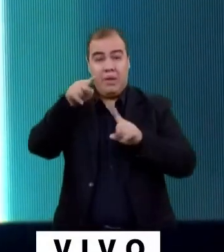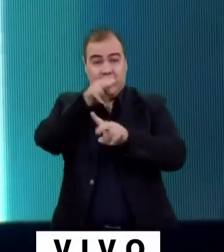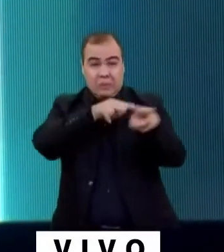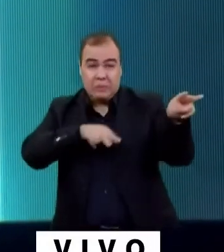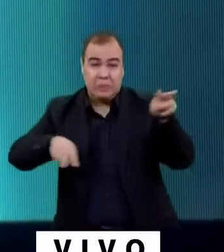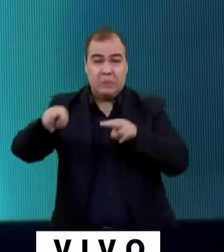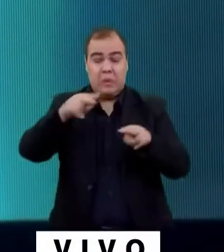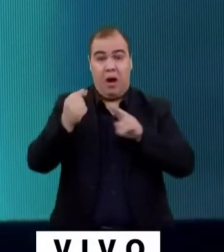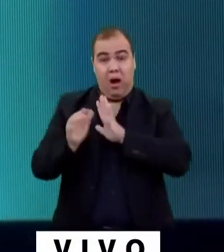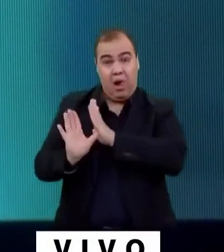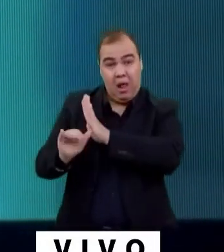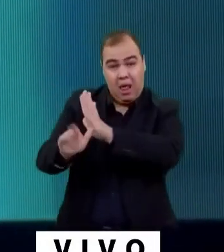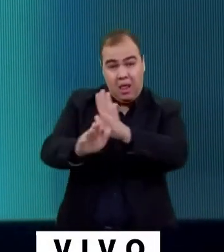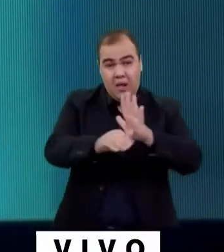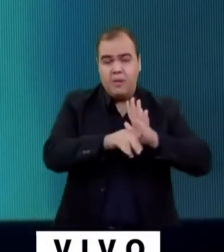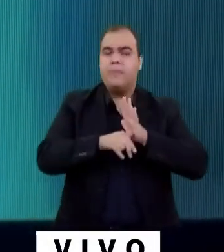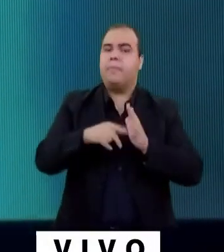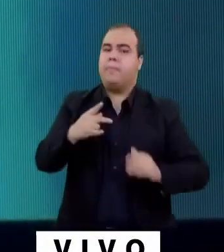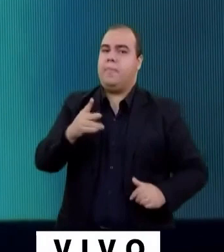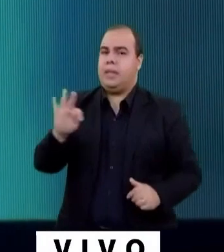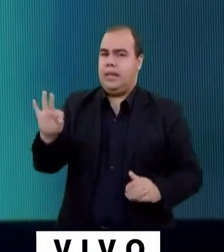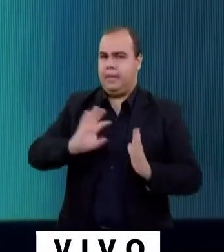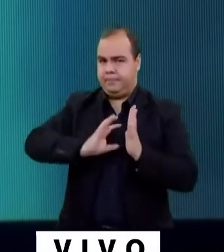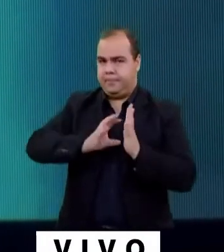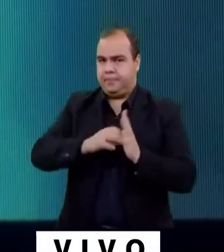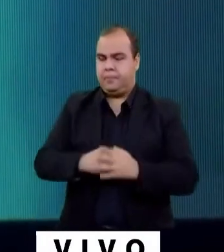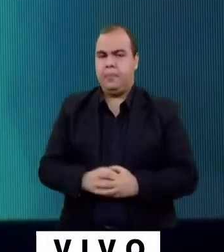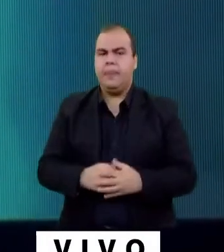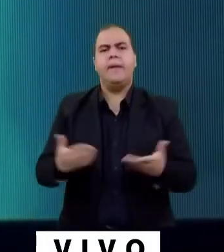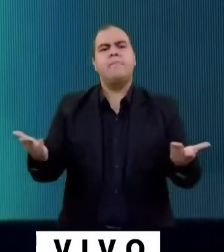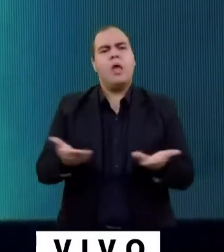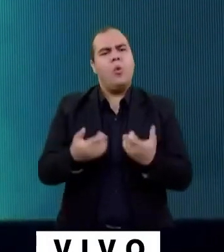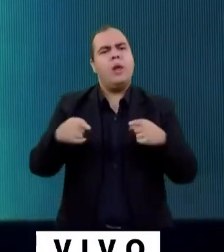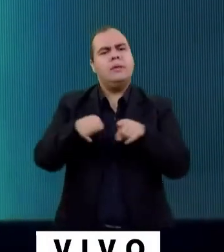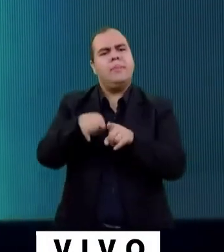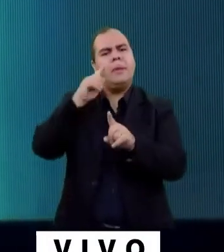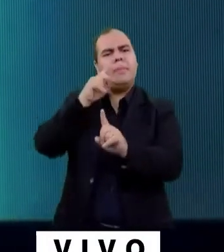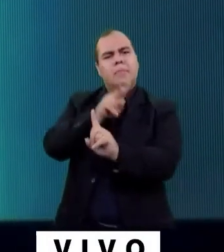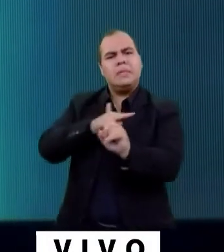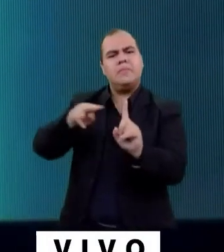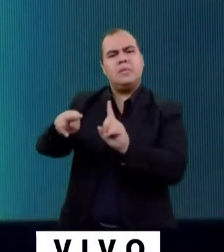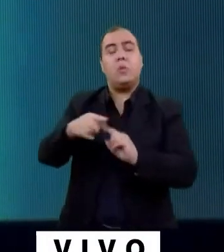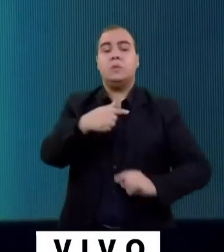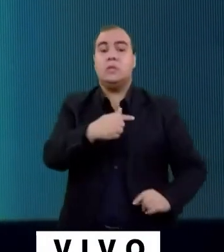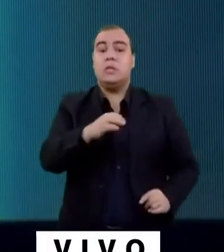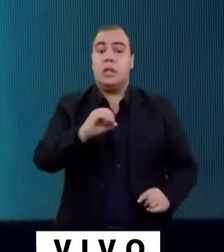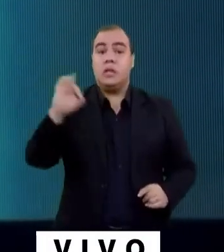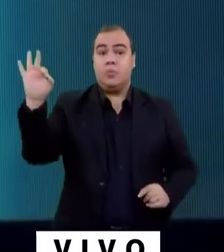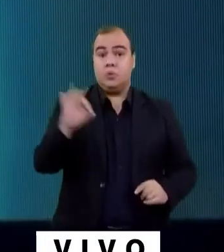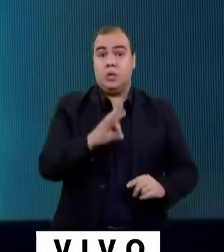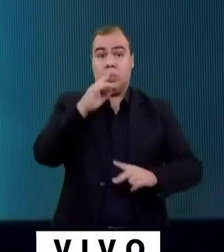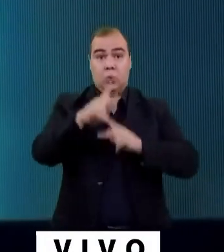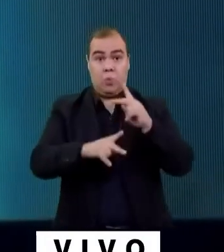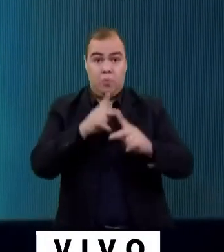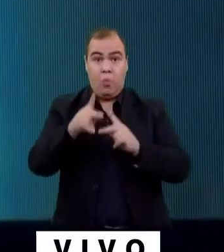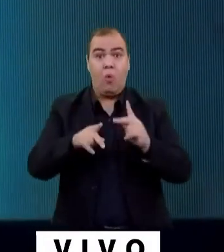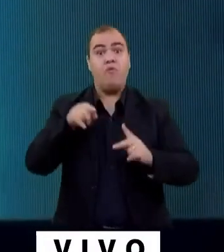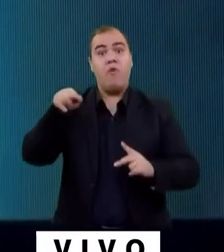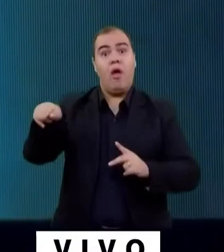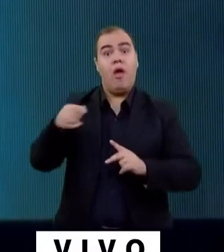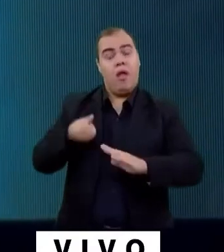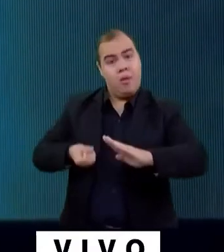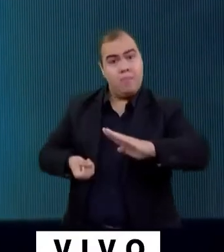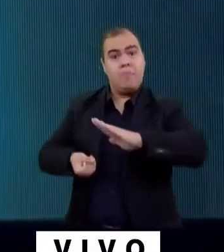ladroeira promovida pelo PT. E ele agora está também com a percepção de 70% do povo de que o governo dele entregou-se à